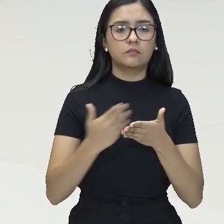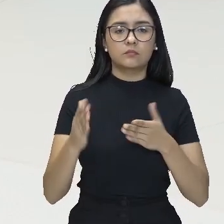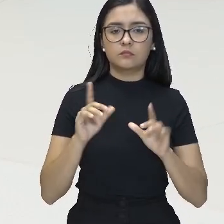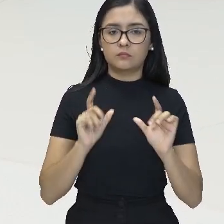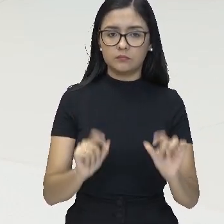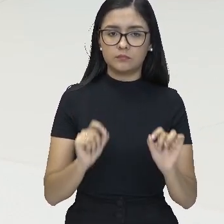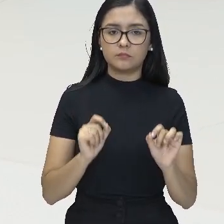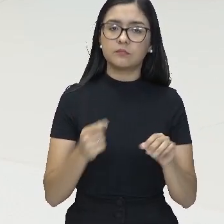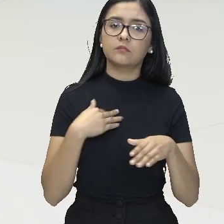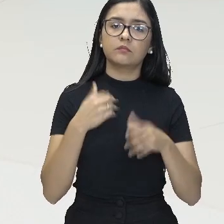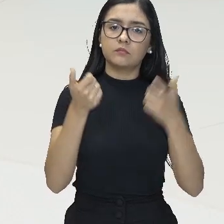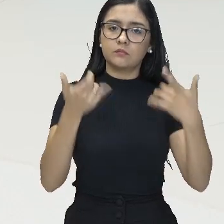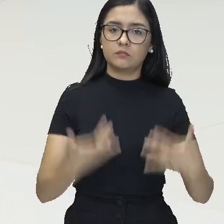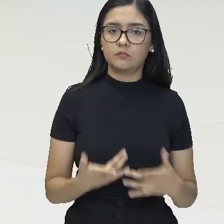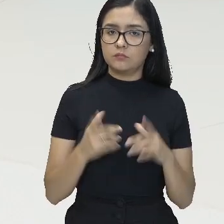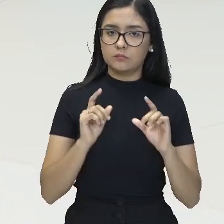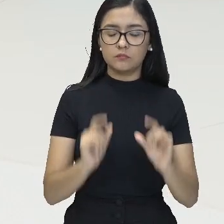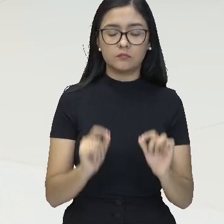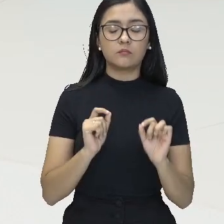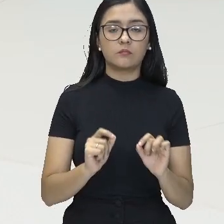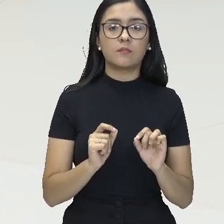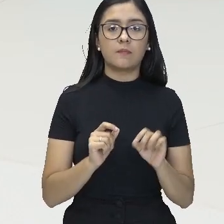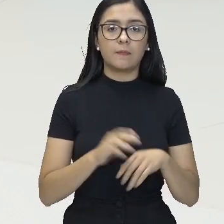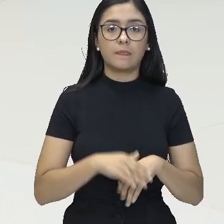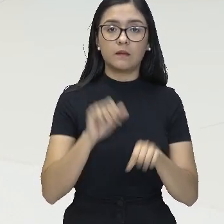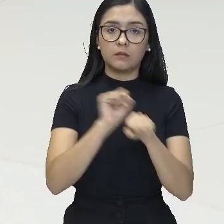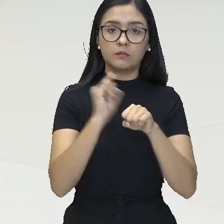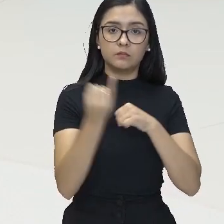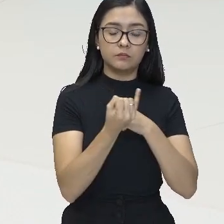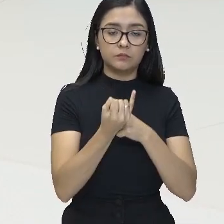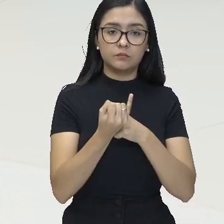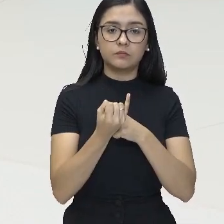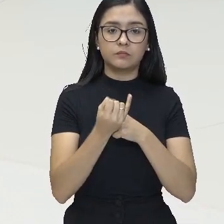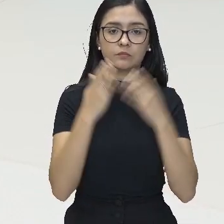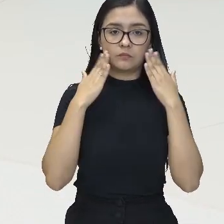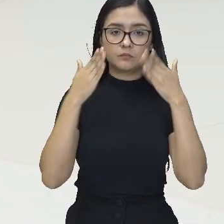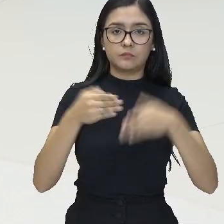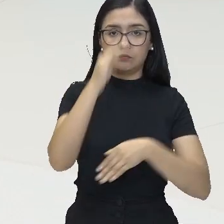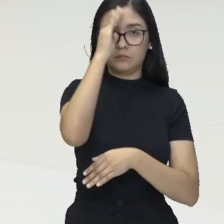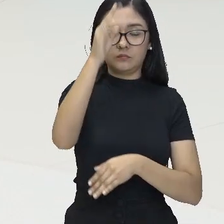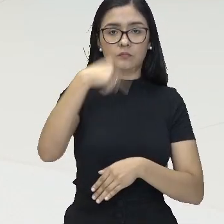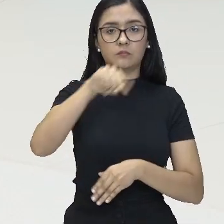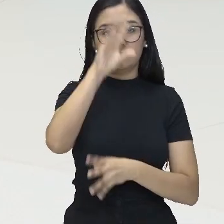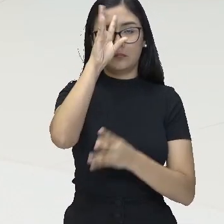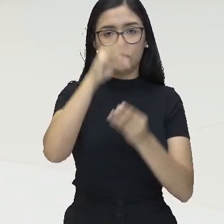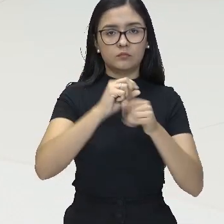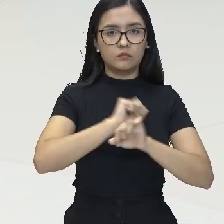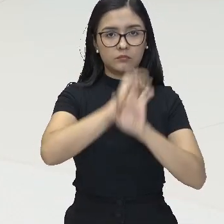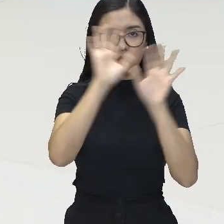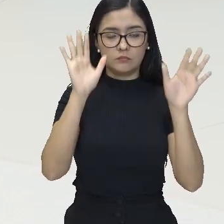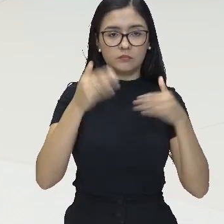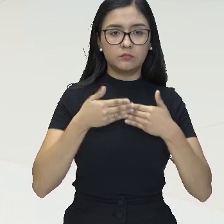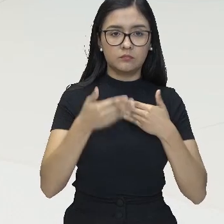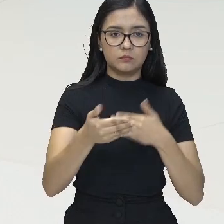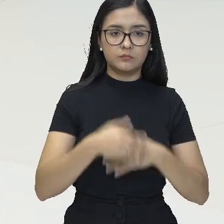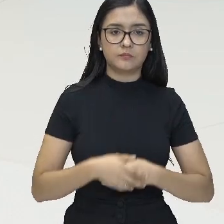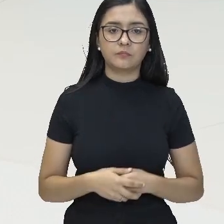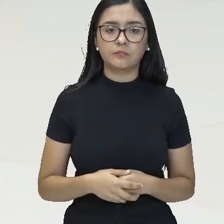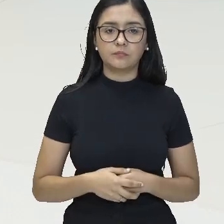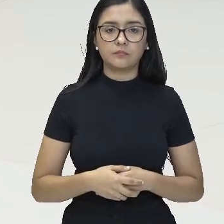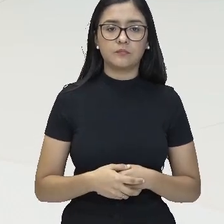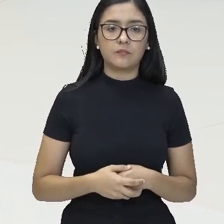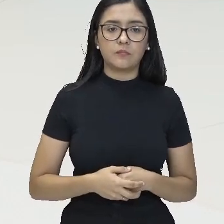começar, falando sobre adjetivo e locução adjetiva, para você poder compreender. Então, vamos lá.